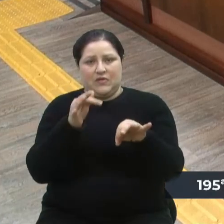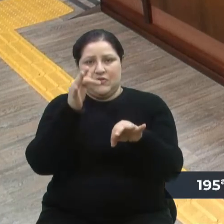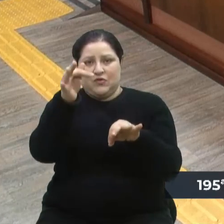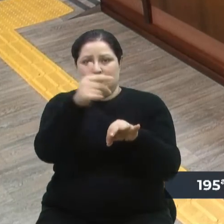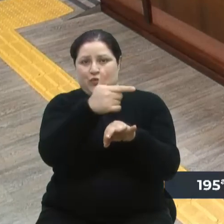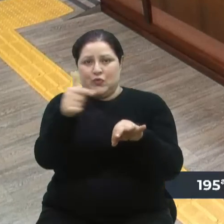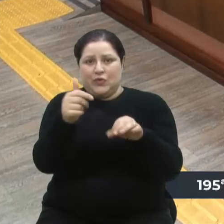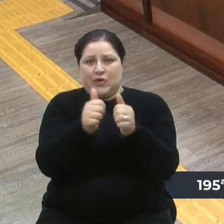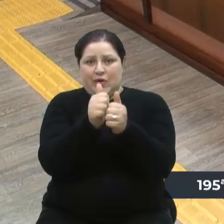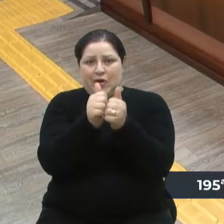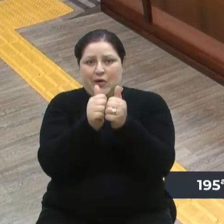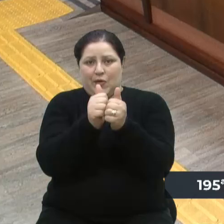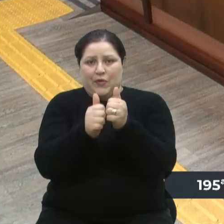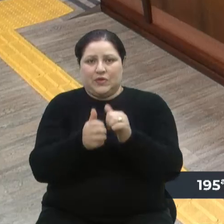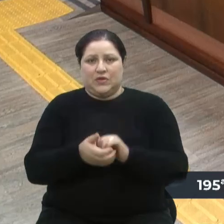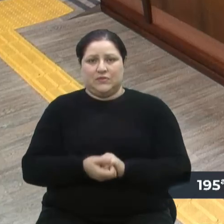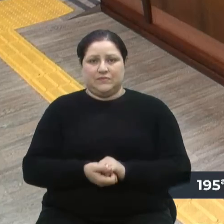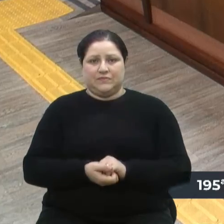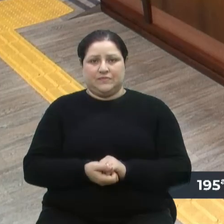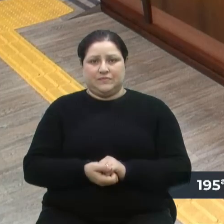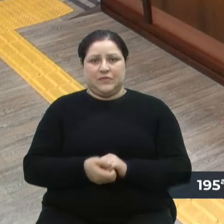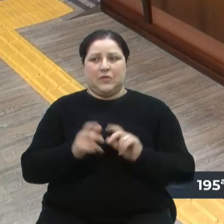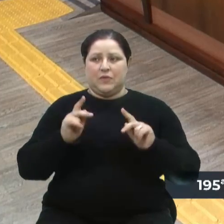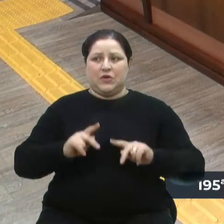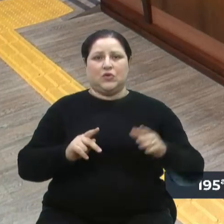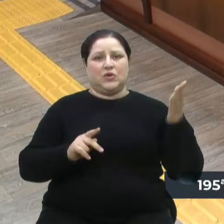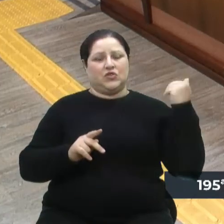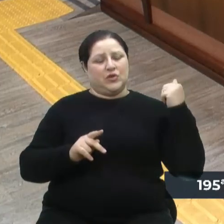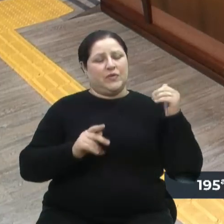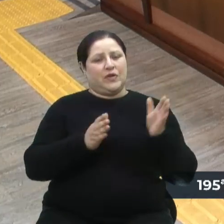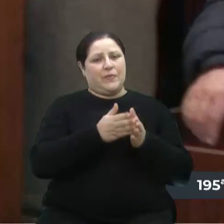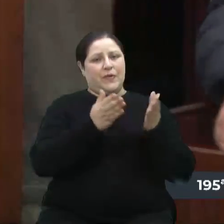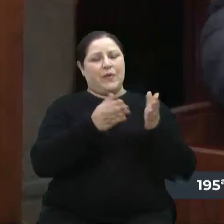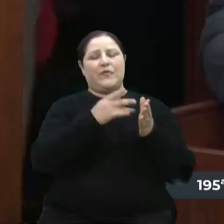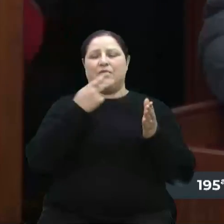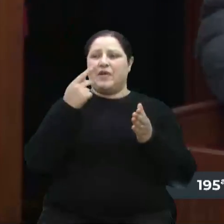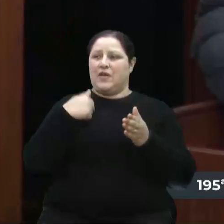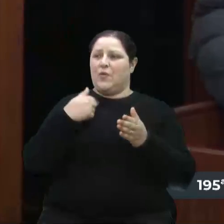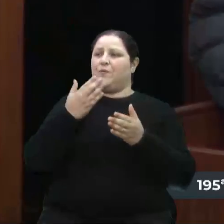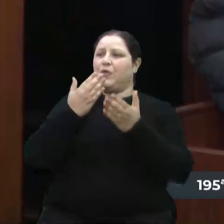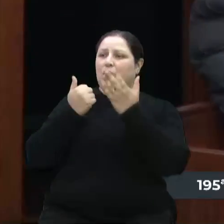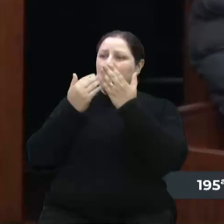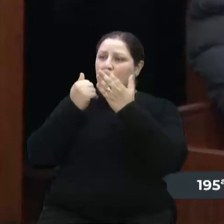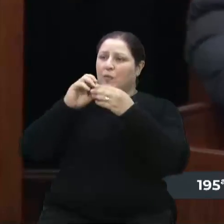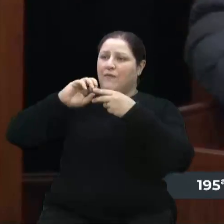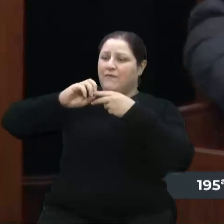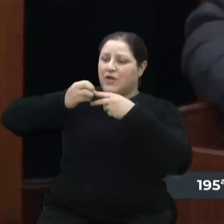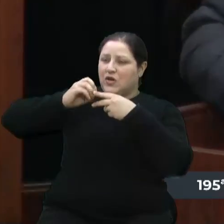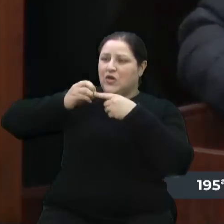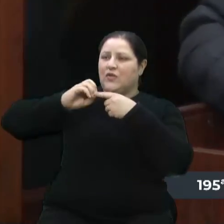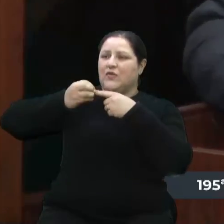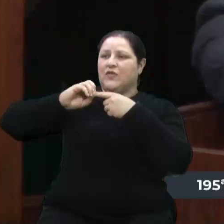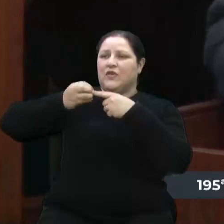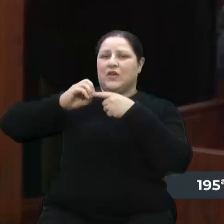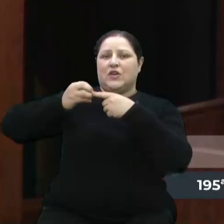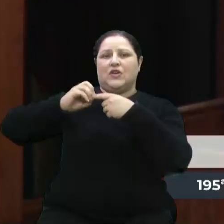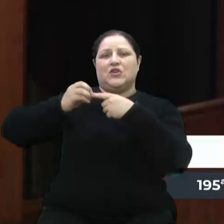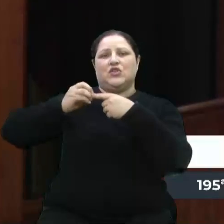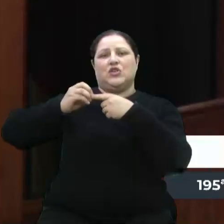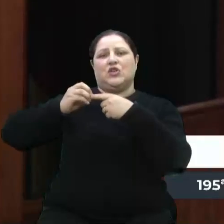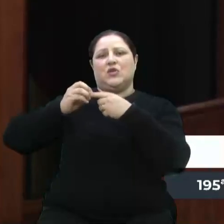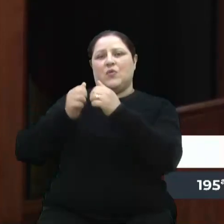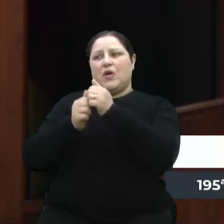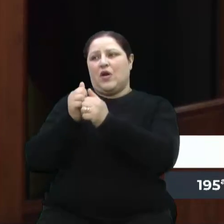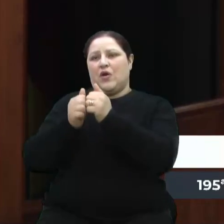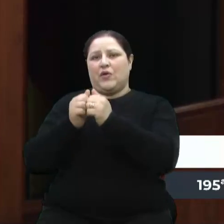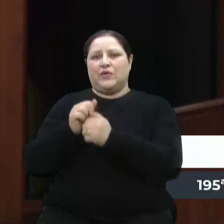O pobre que ele dizia, não, eu vou comer feijão com arroz. Não, isso não vai ter mais feijão com arroz. Vai voltar, é osso com osso, se aparecer,